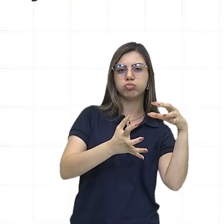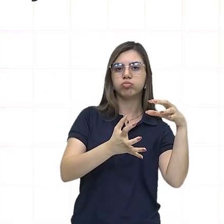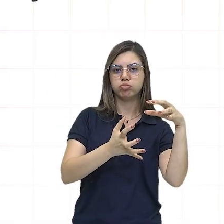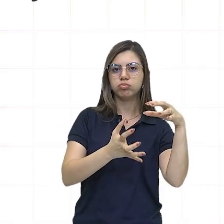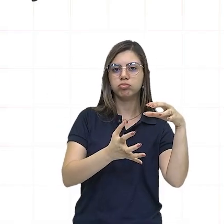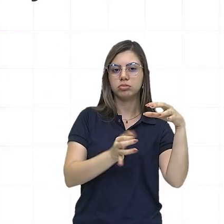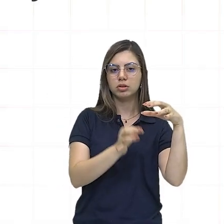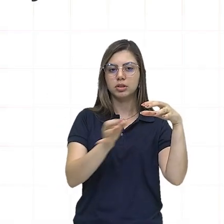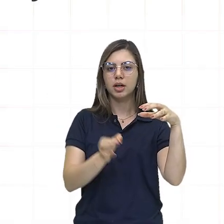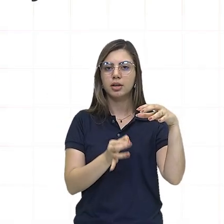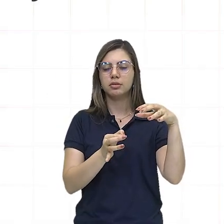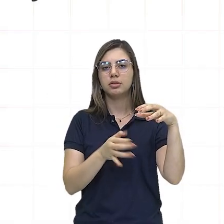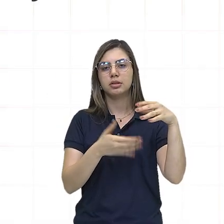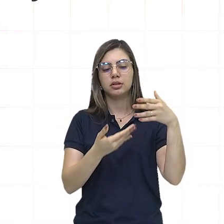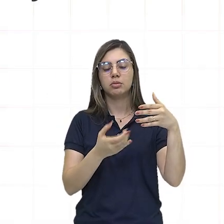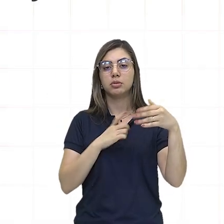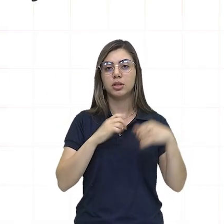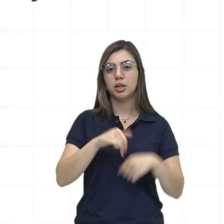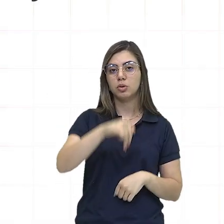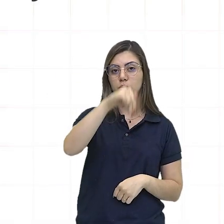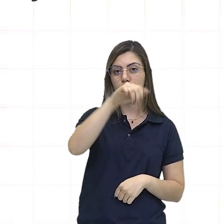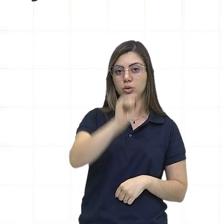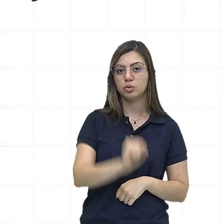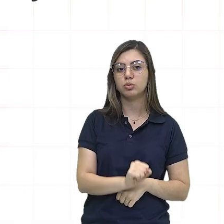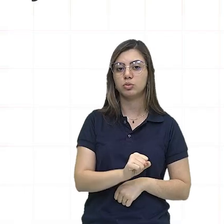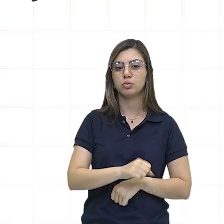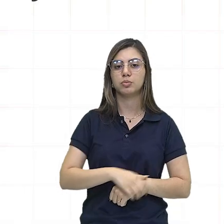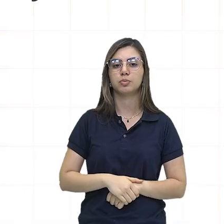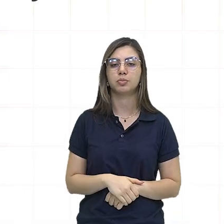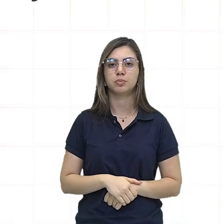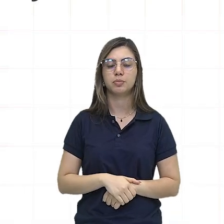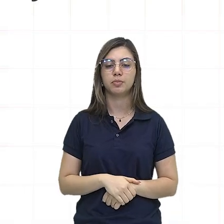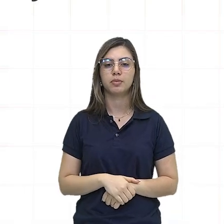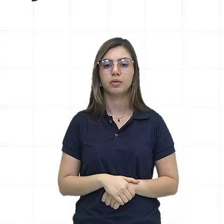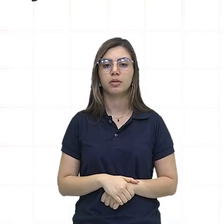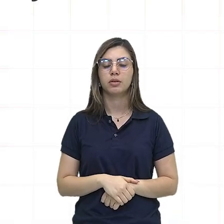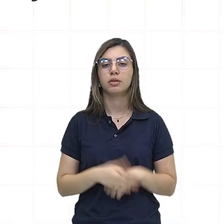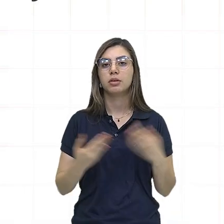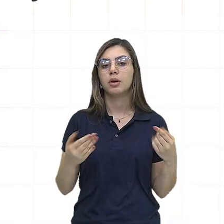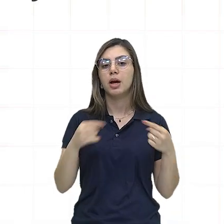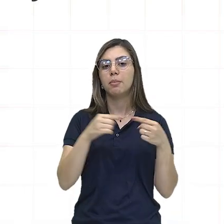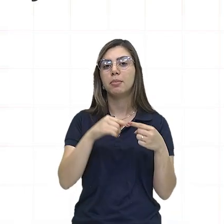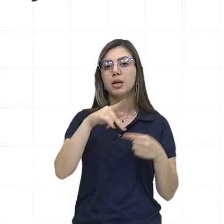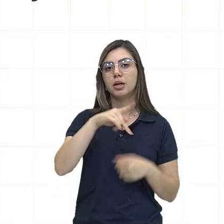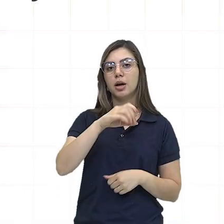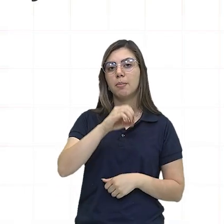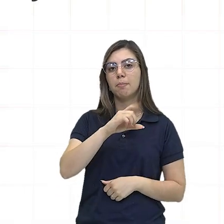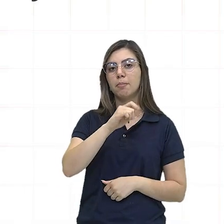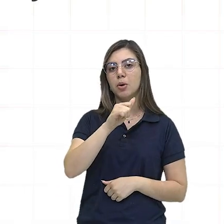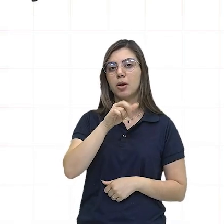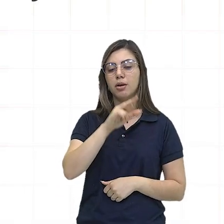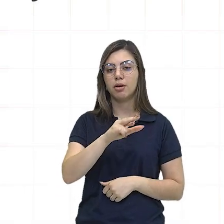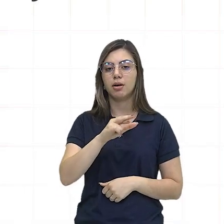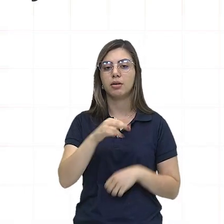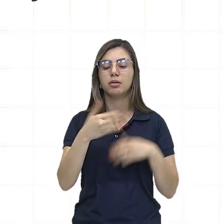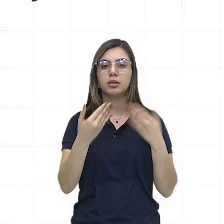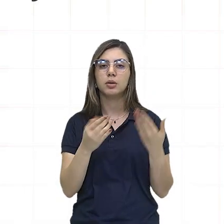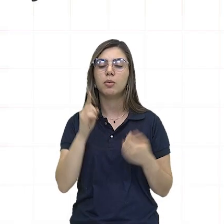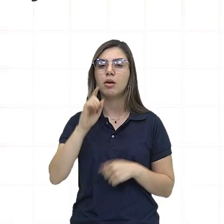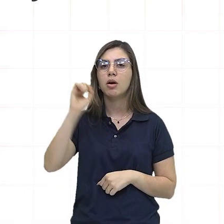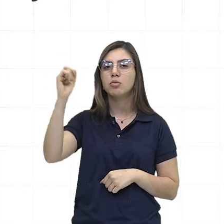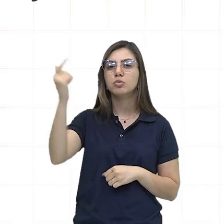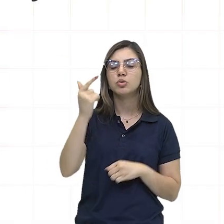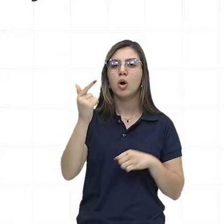inclinada. Então, nós temos a zona polar norte e a zona polar sul. Devido a essa inclinação da luz